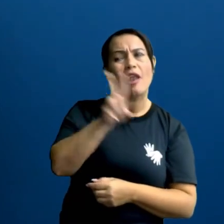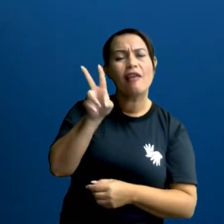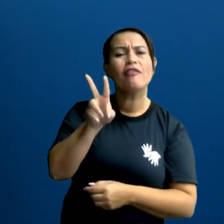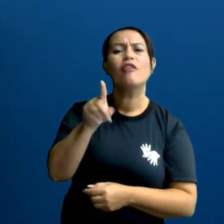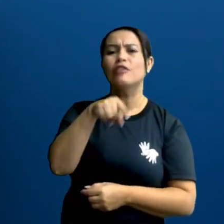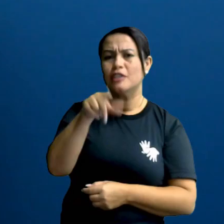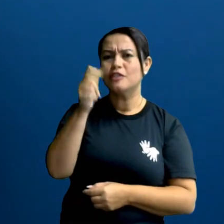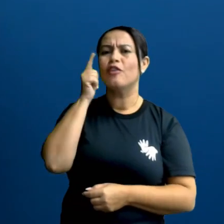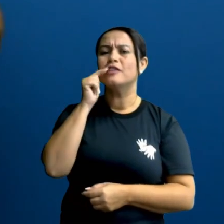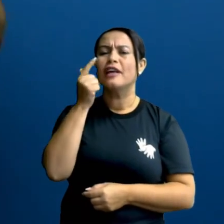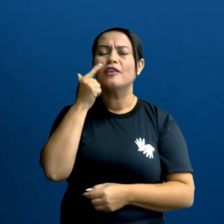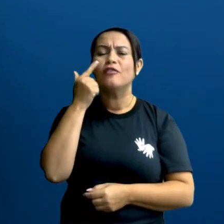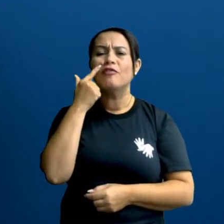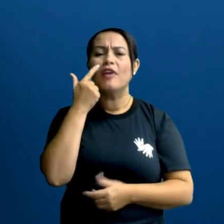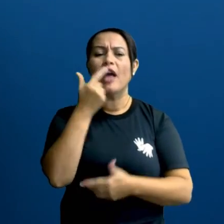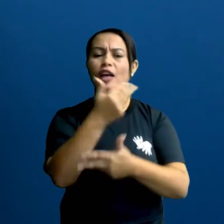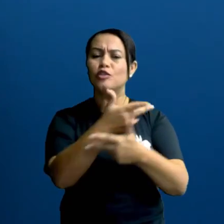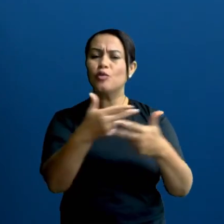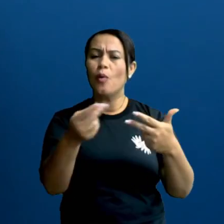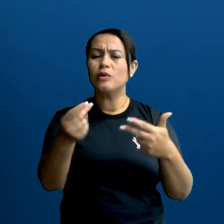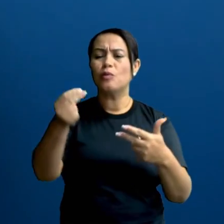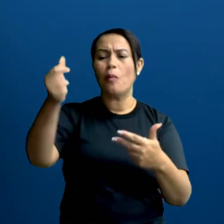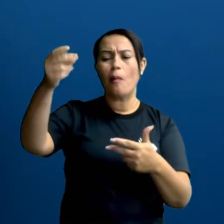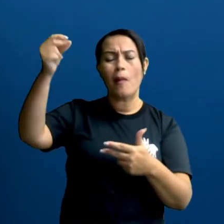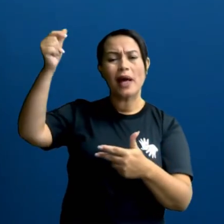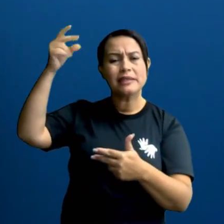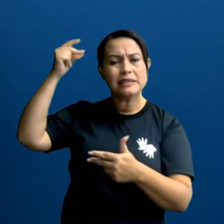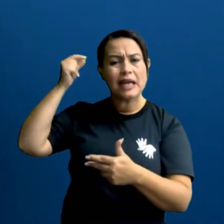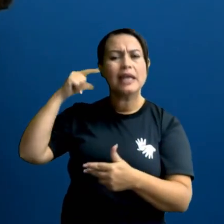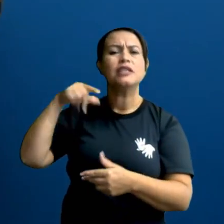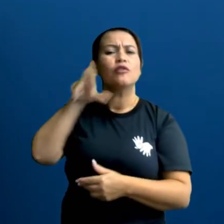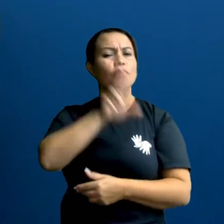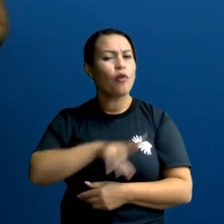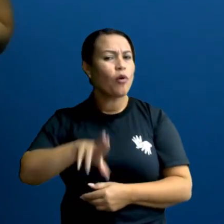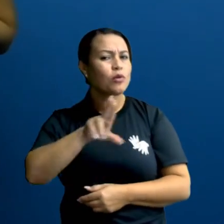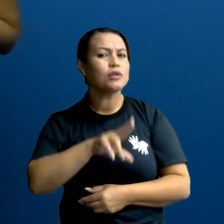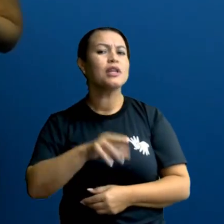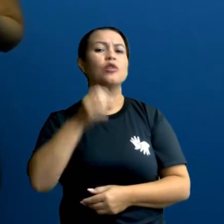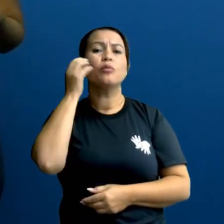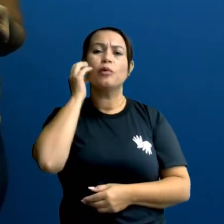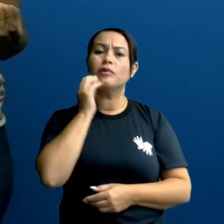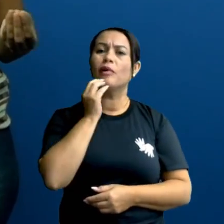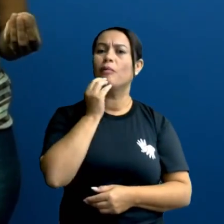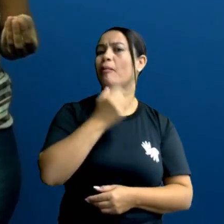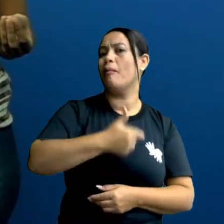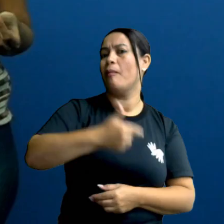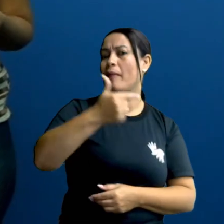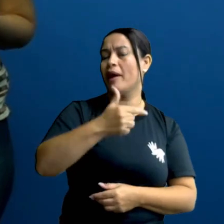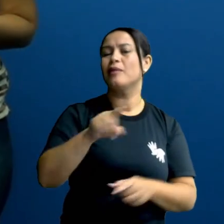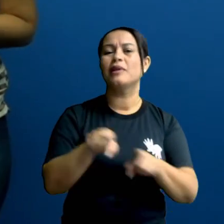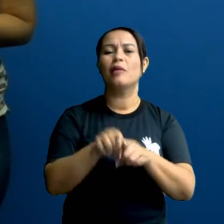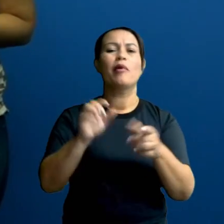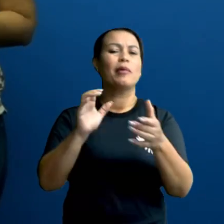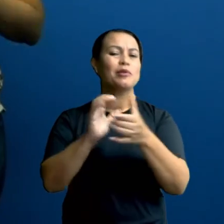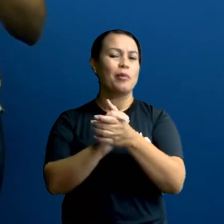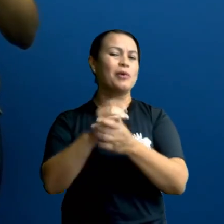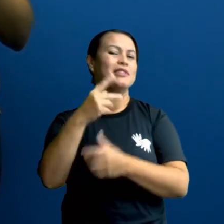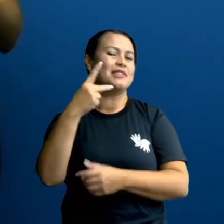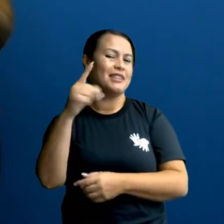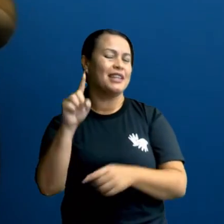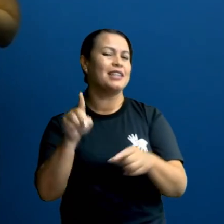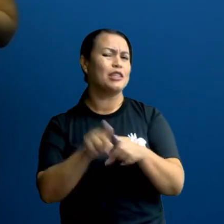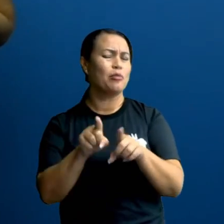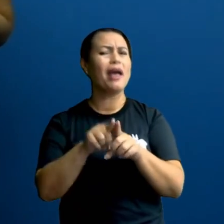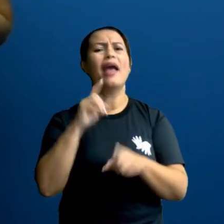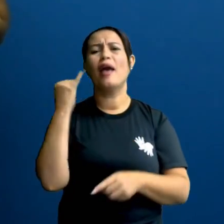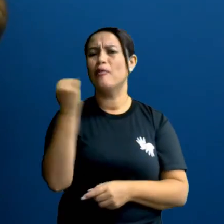consegue ver móveis da época, móveis que foram usados por Dom Pedro, por Dona Teresa Cristina, tá certo? Então é